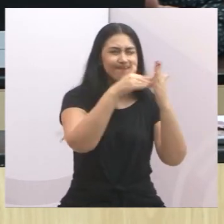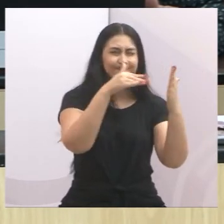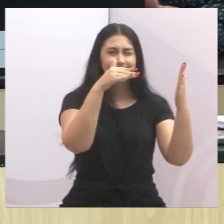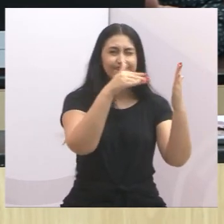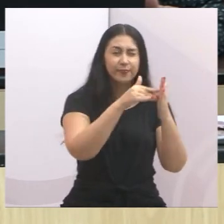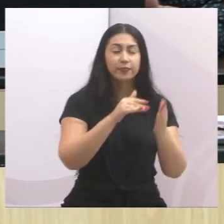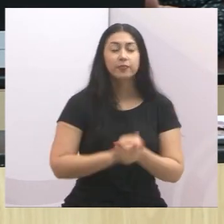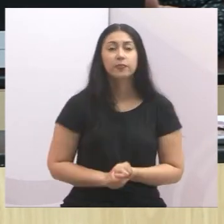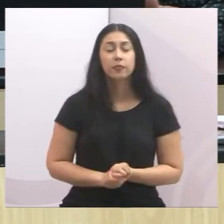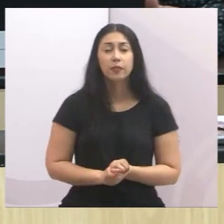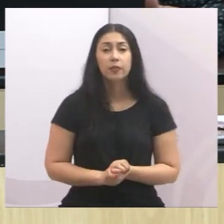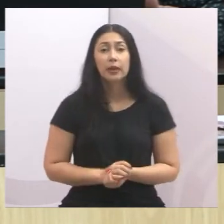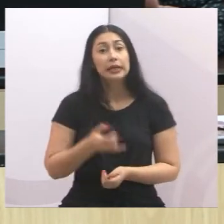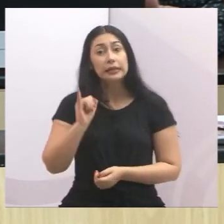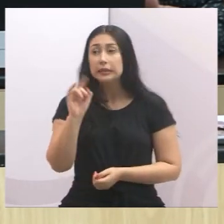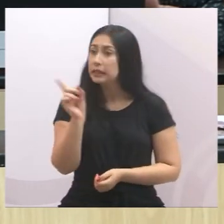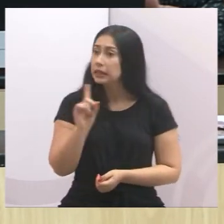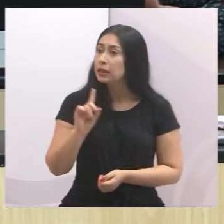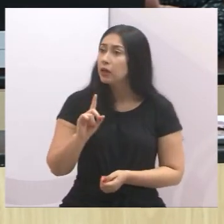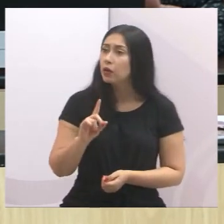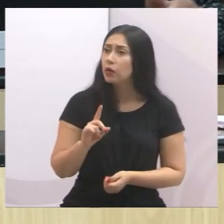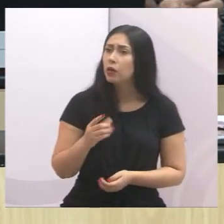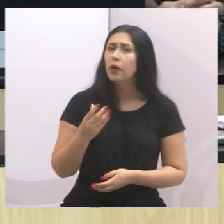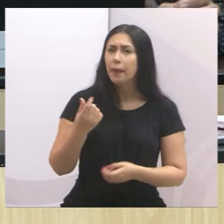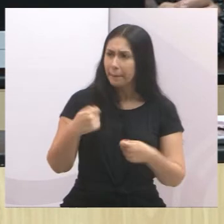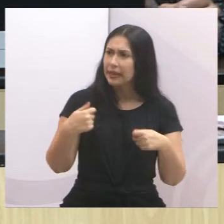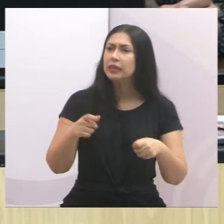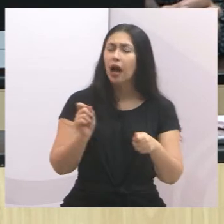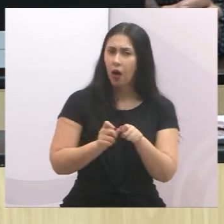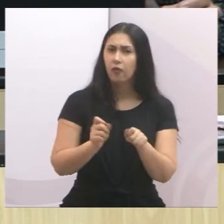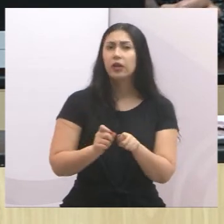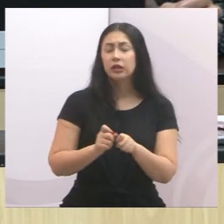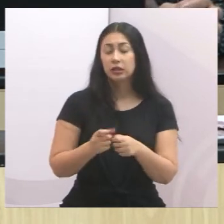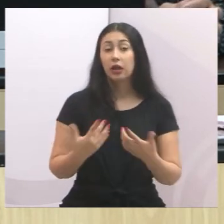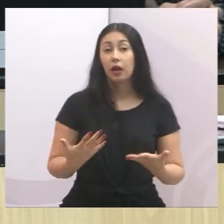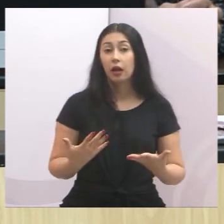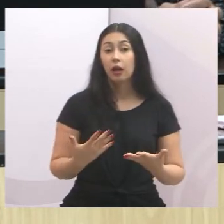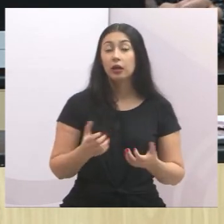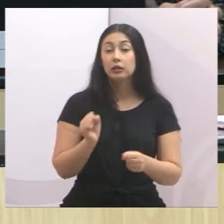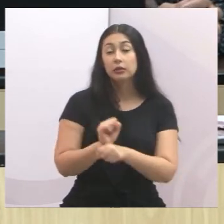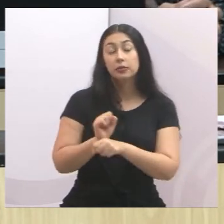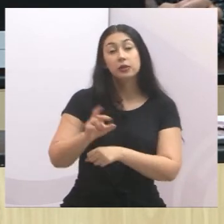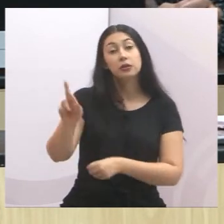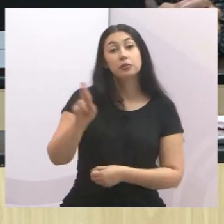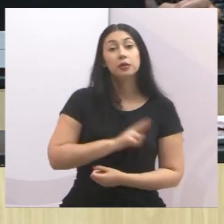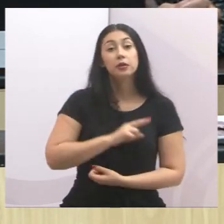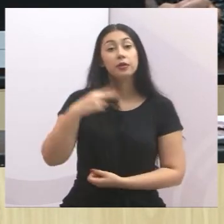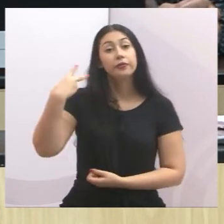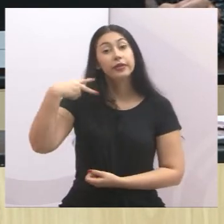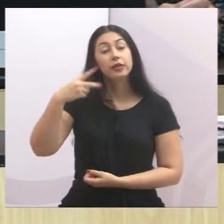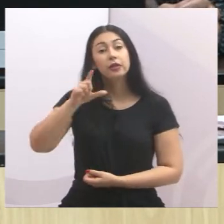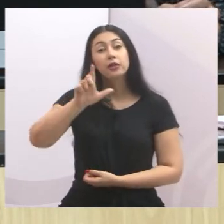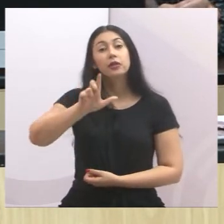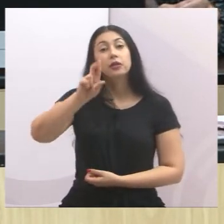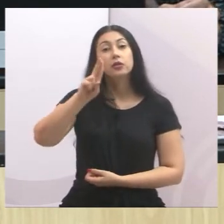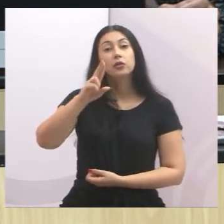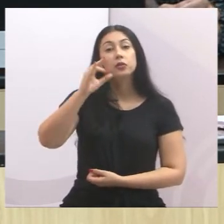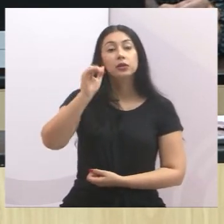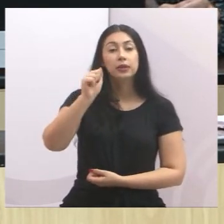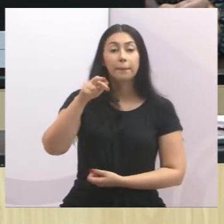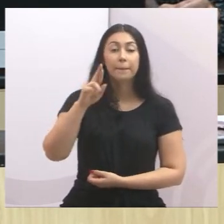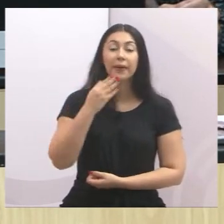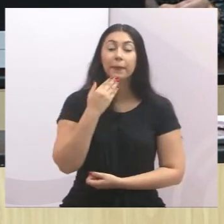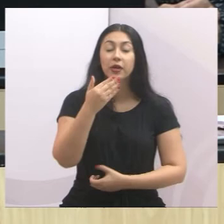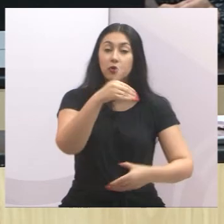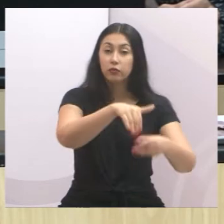disporá dessa iniciativa de forma imediata para instalação? Aguarde manifestação, subscrevemos. Vereadora Lucimar Ponciano, senhor presidente, foi